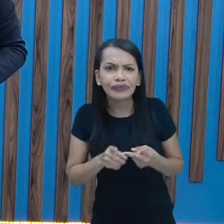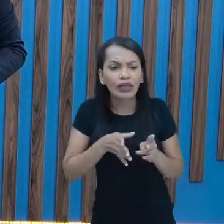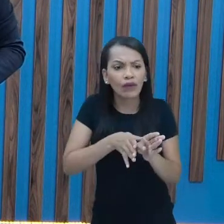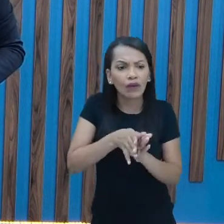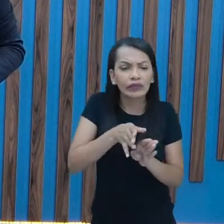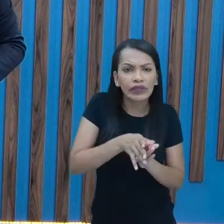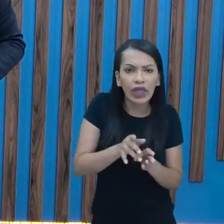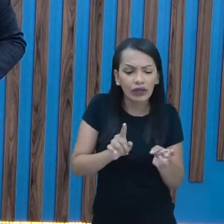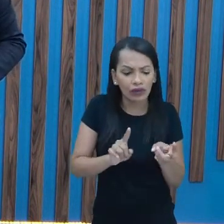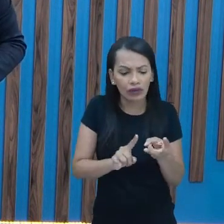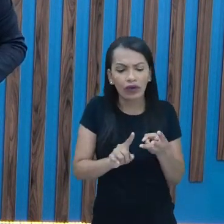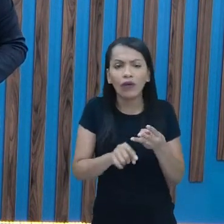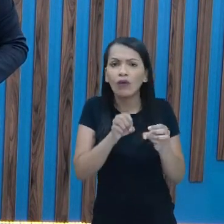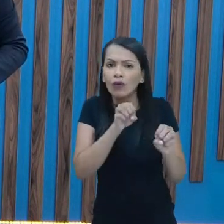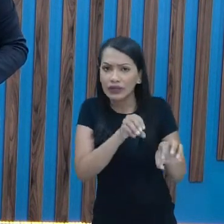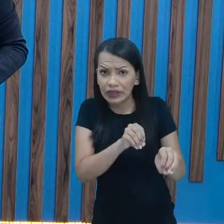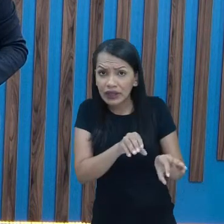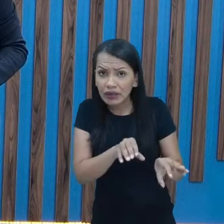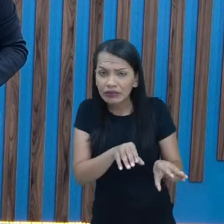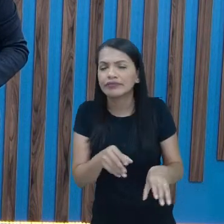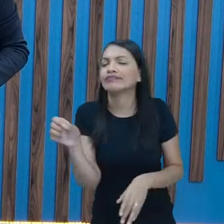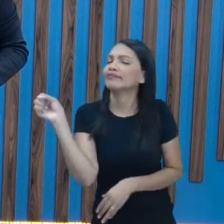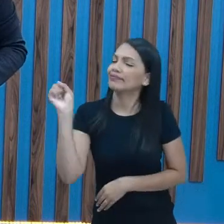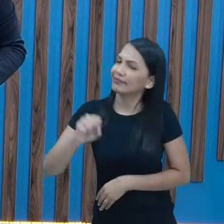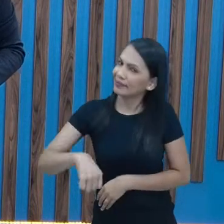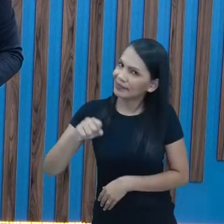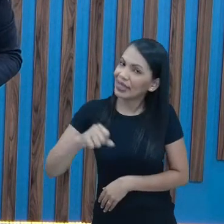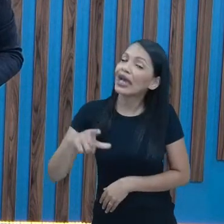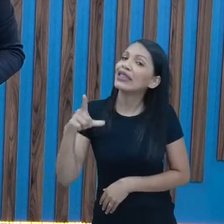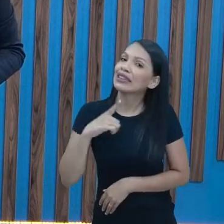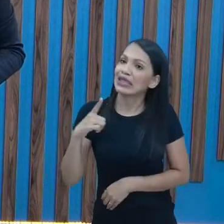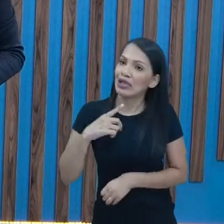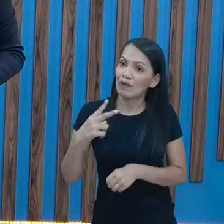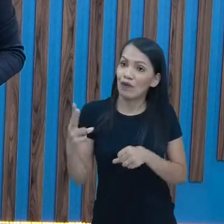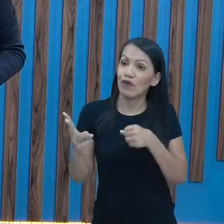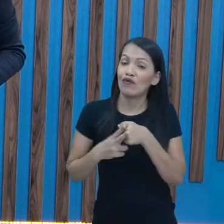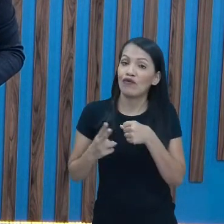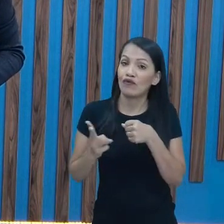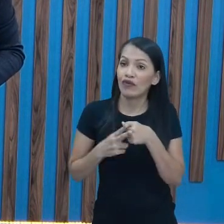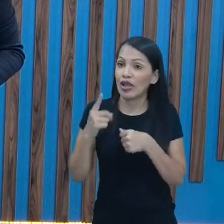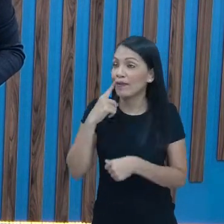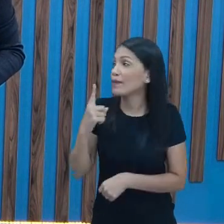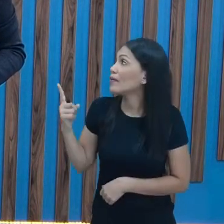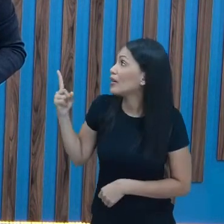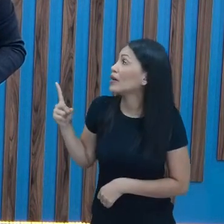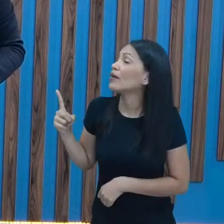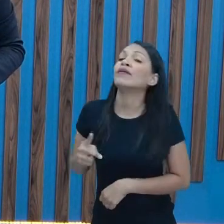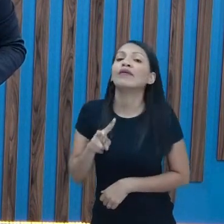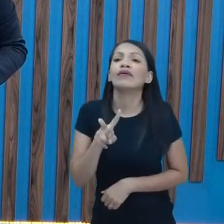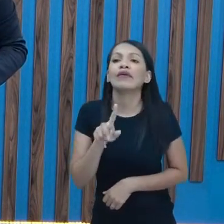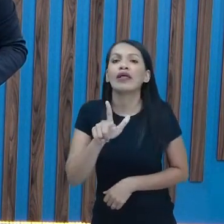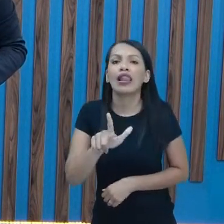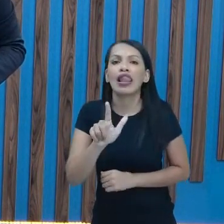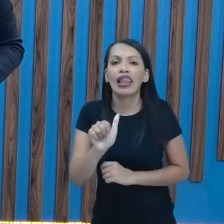gente deve fazer? Sim. Então, aí nós temos um verbo no imperativo, que é o verbo qual?